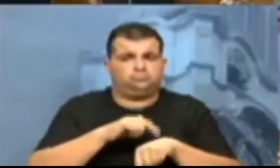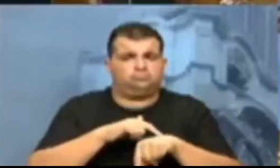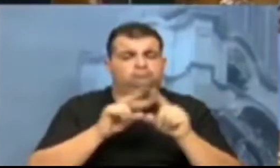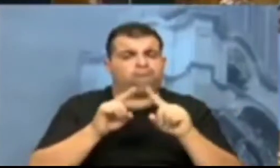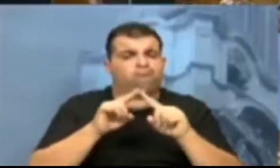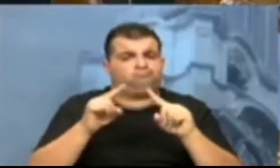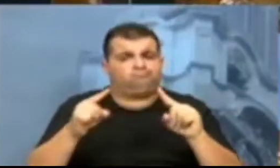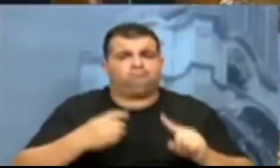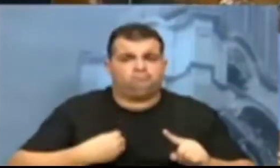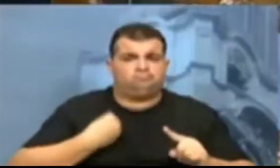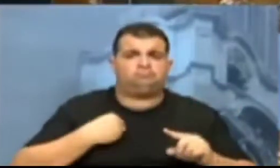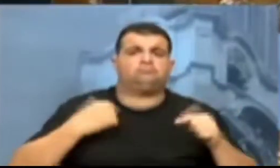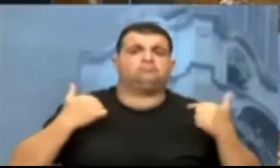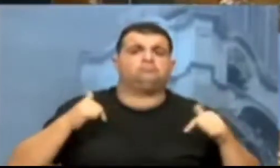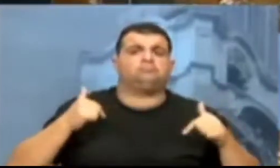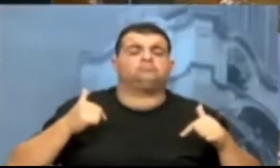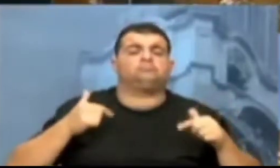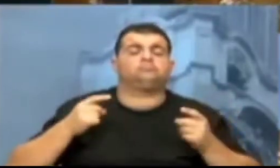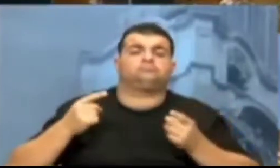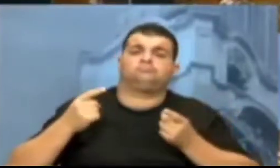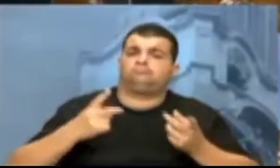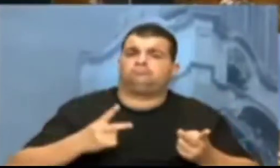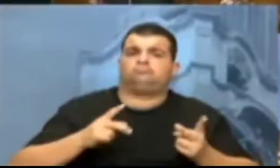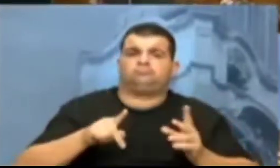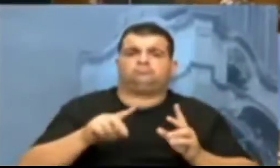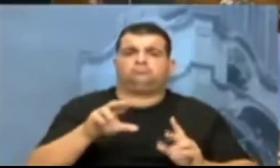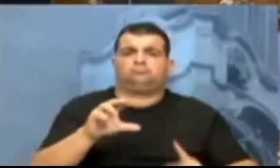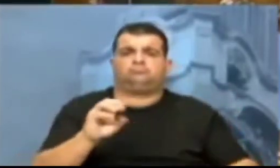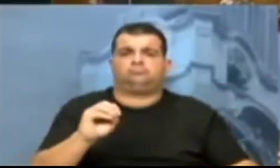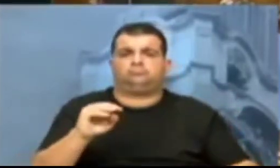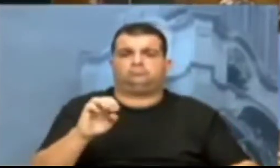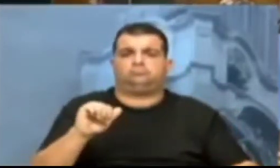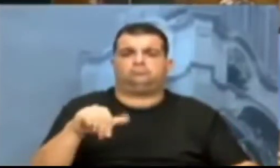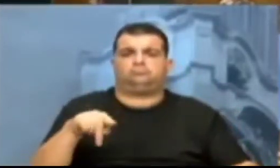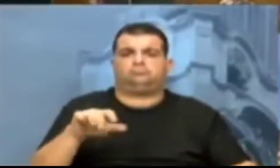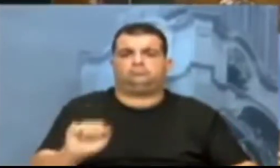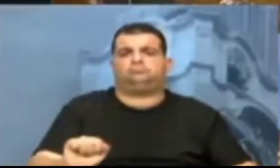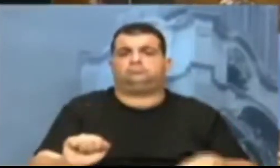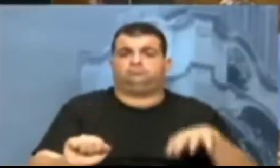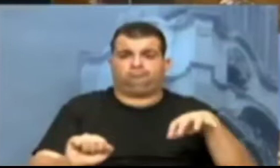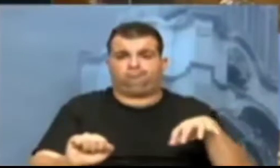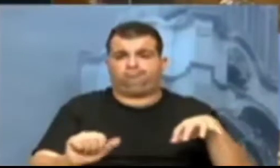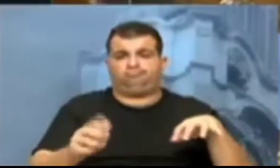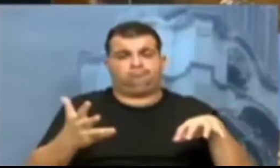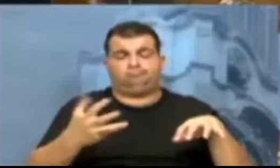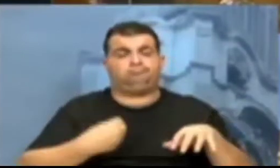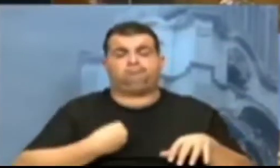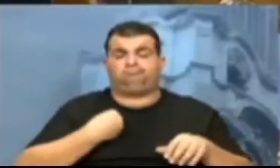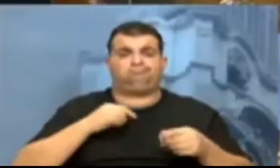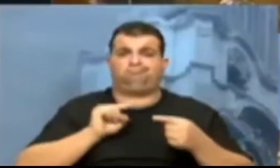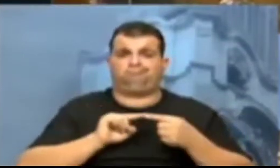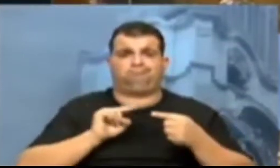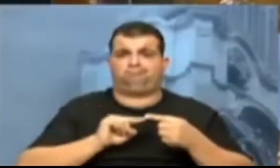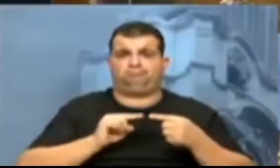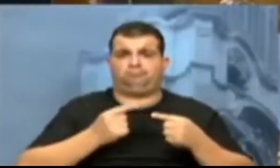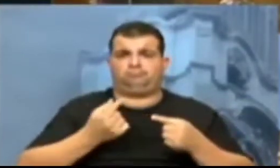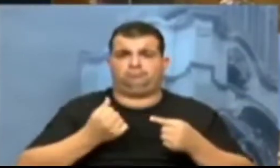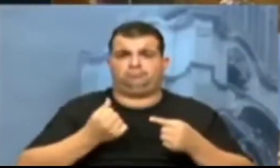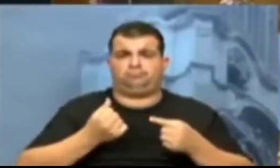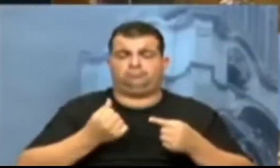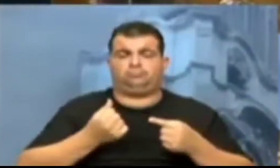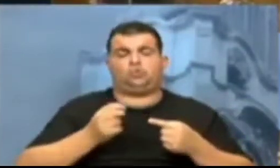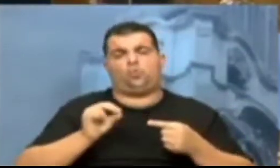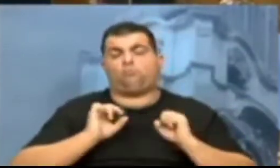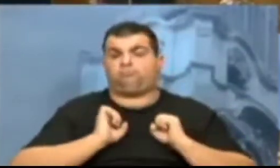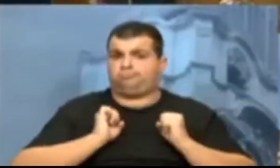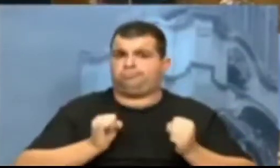estamos trabalhando pela privatização da Procempa. Nós, então, investimos a nossa